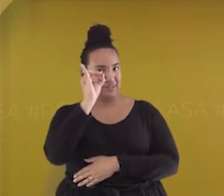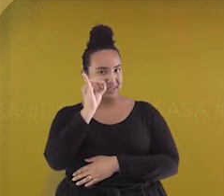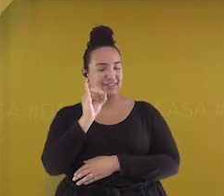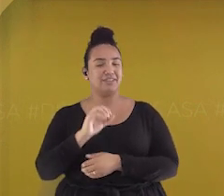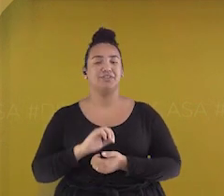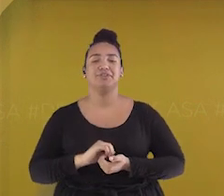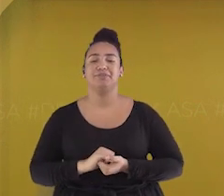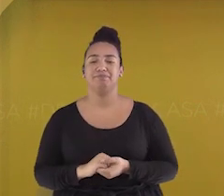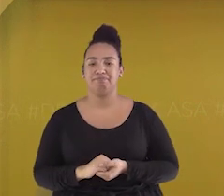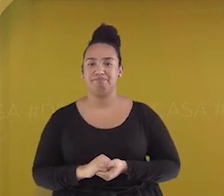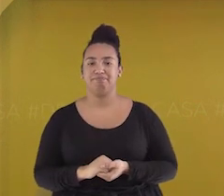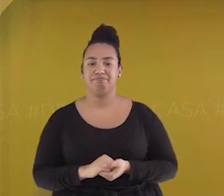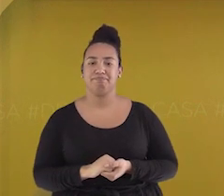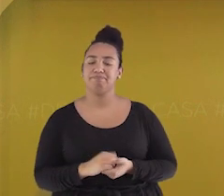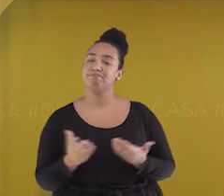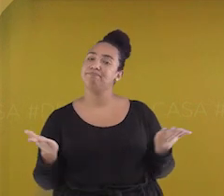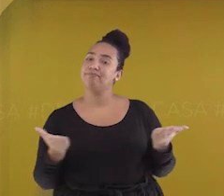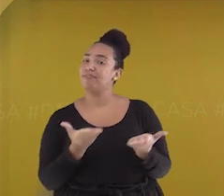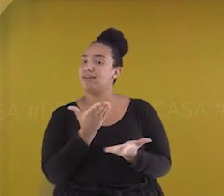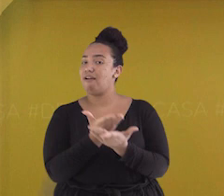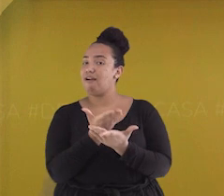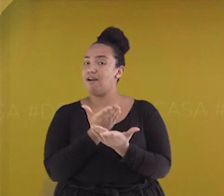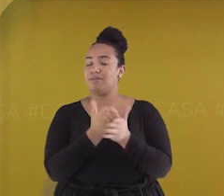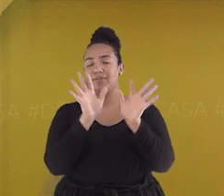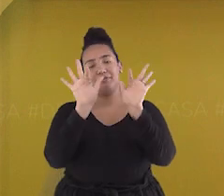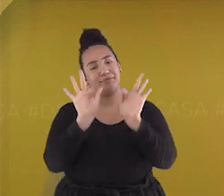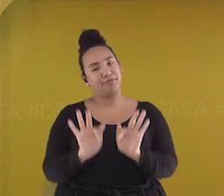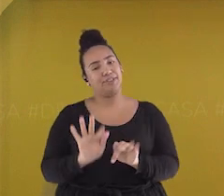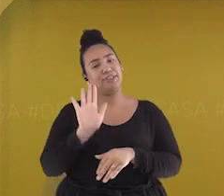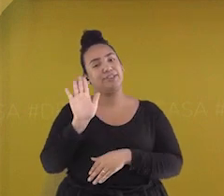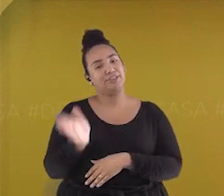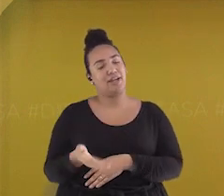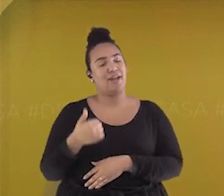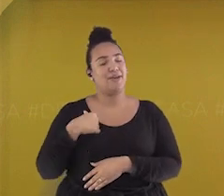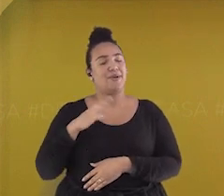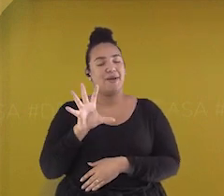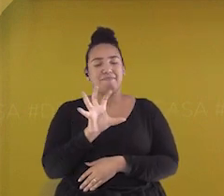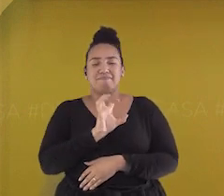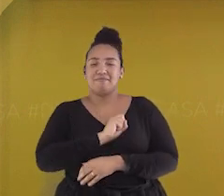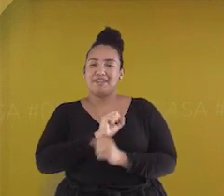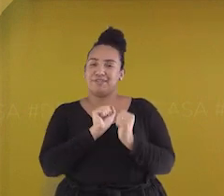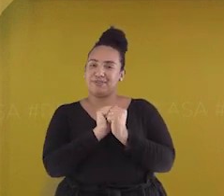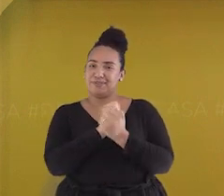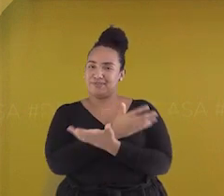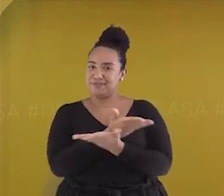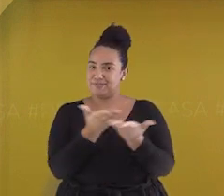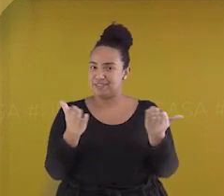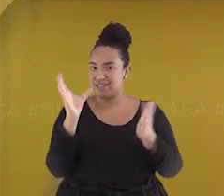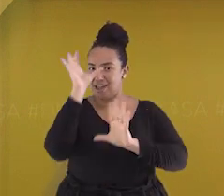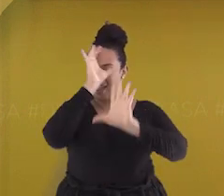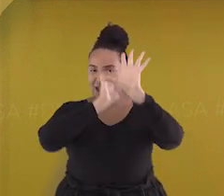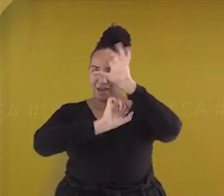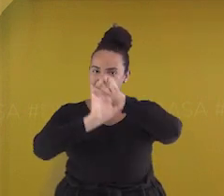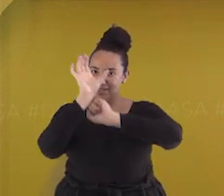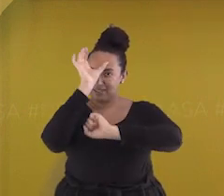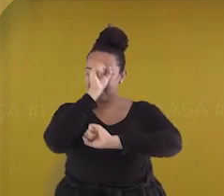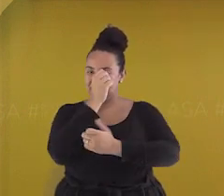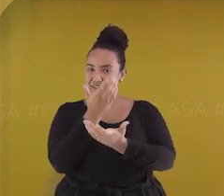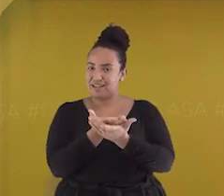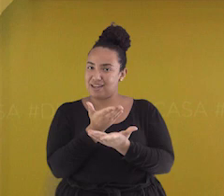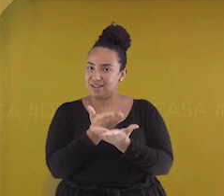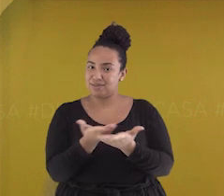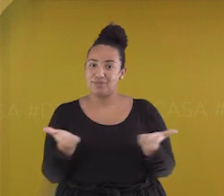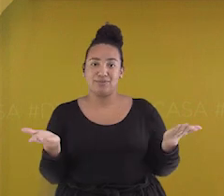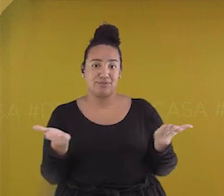conferir. A nossa aula está chegando ao fim. Eu adorei estar aqui com vocês aprendendo juntos em mais uma